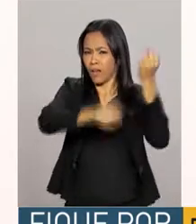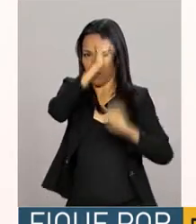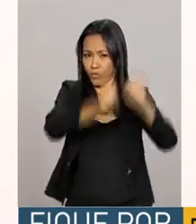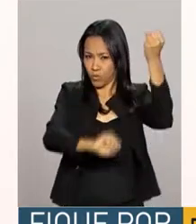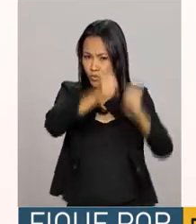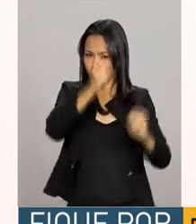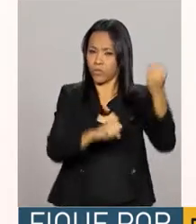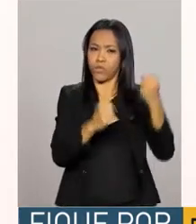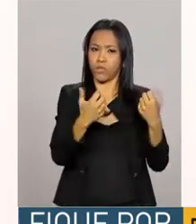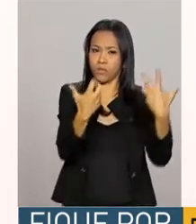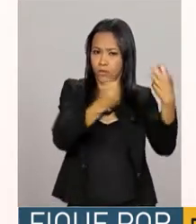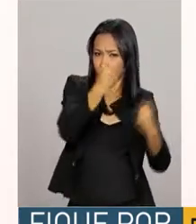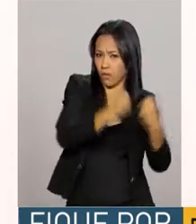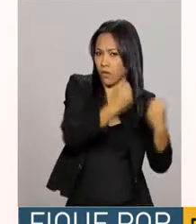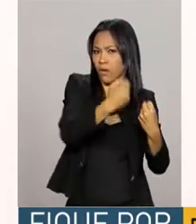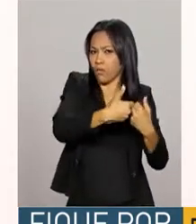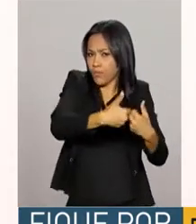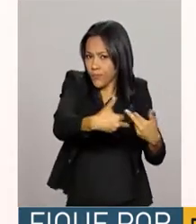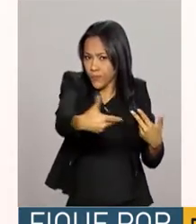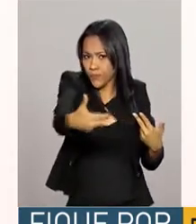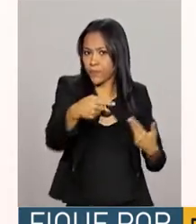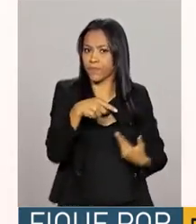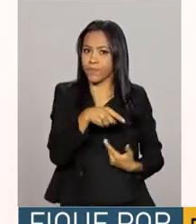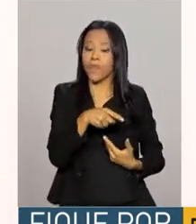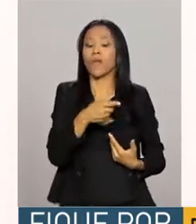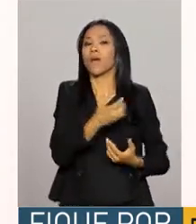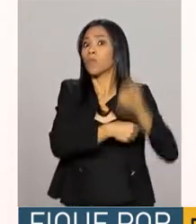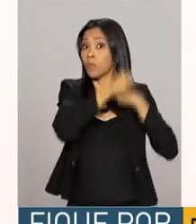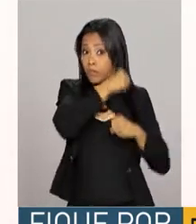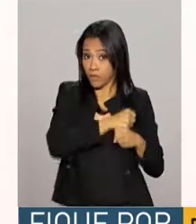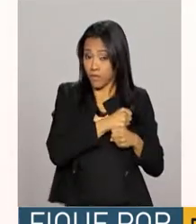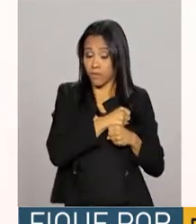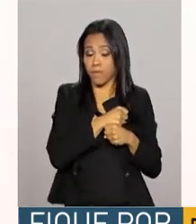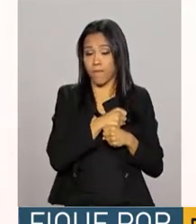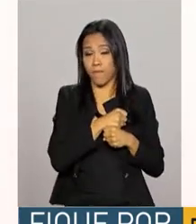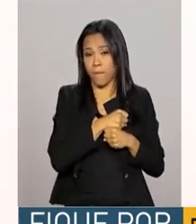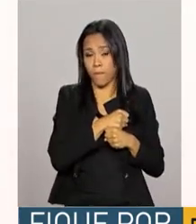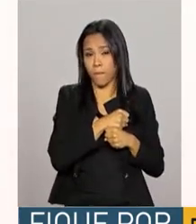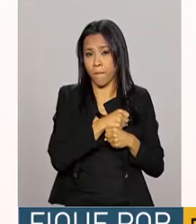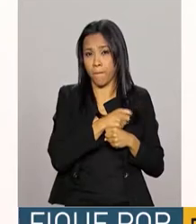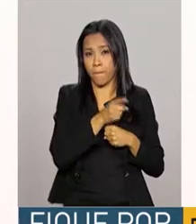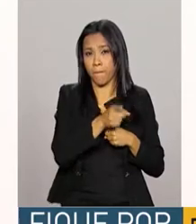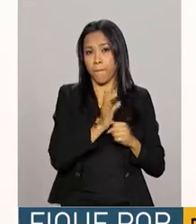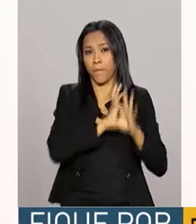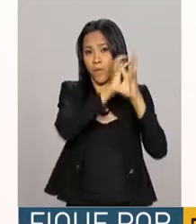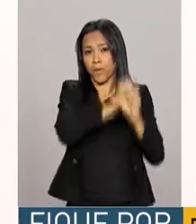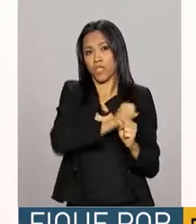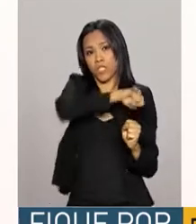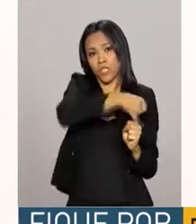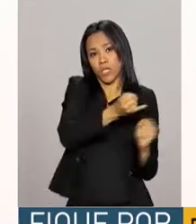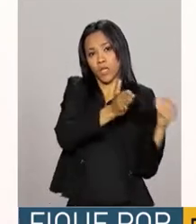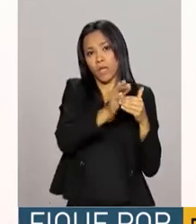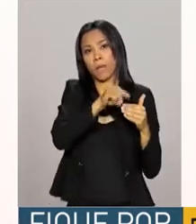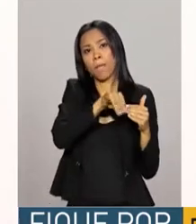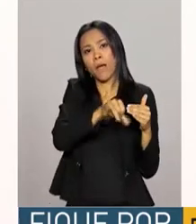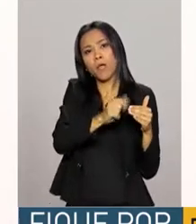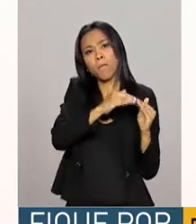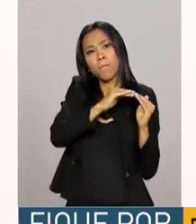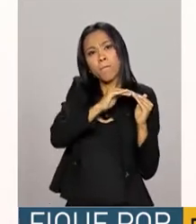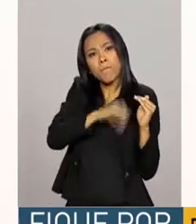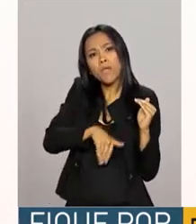extraordinário revelador de consumo era no ano passado aqui no acumulado de janeiro a maio -